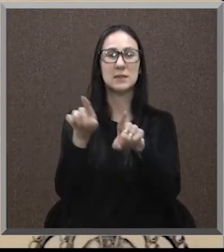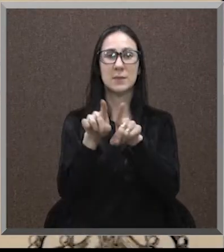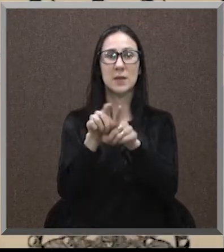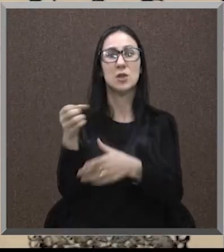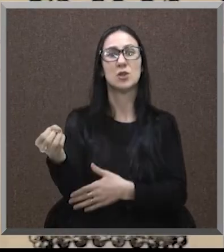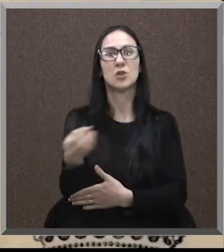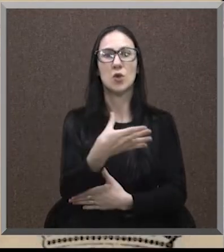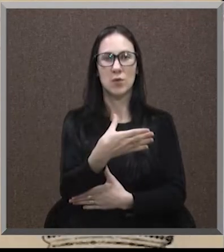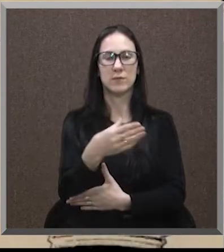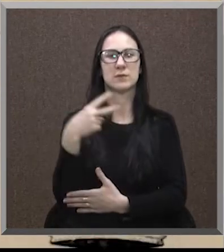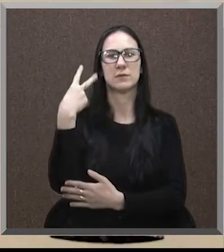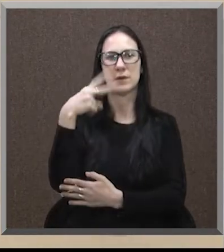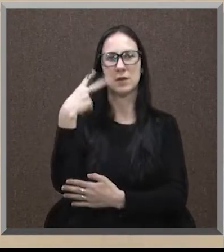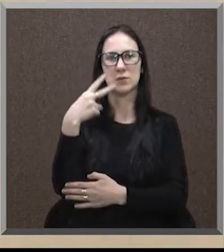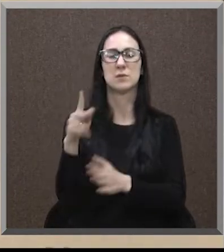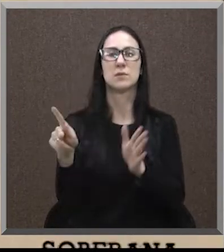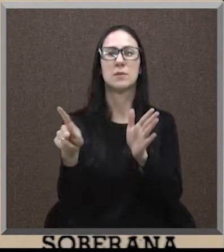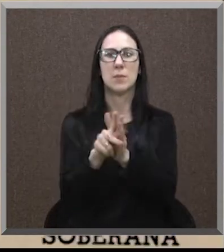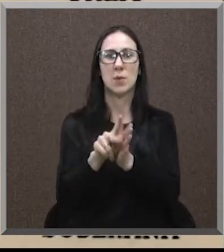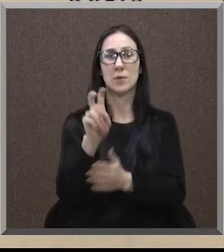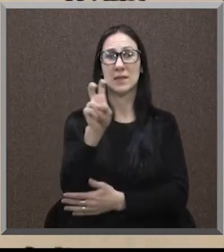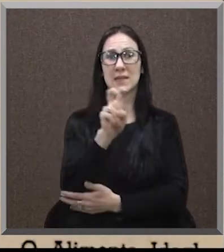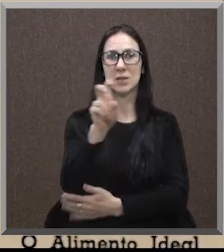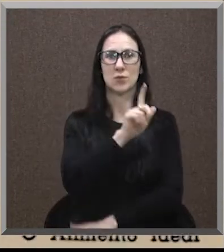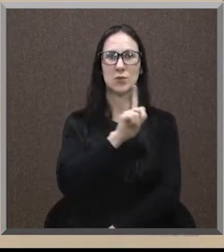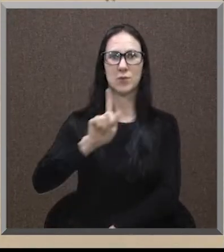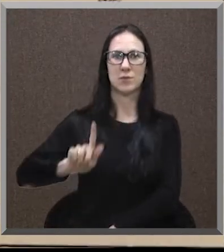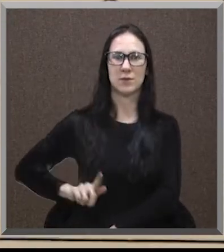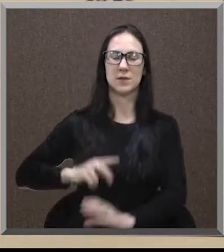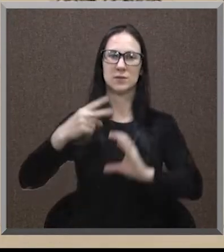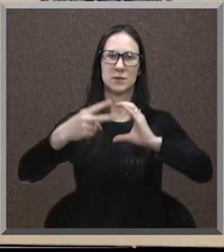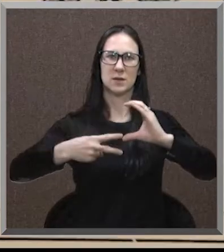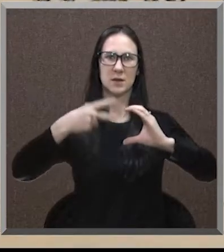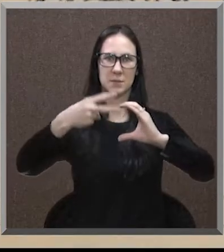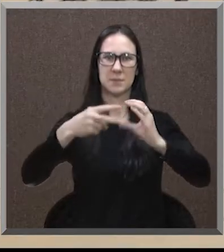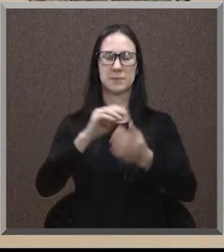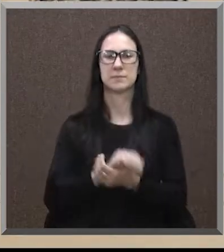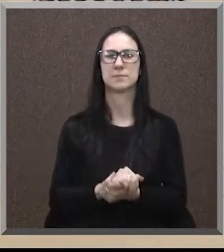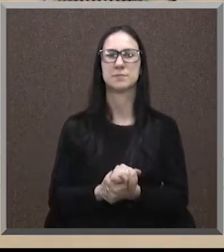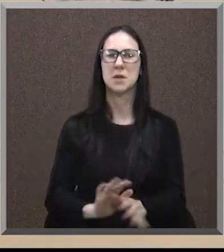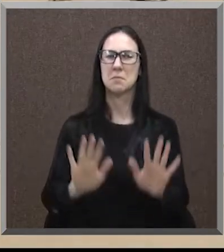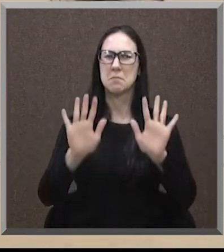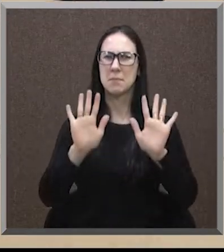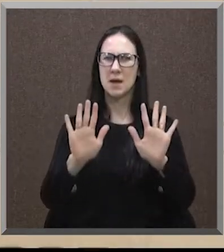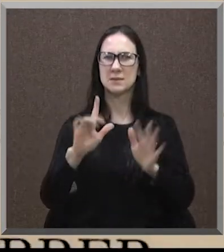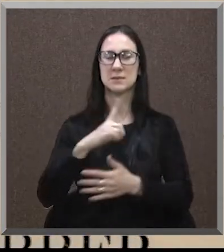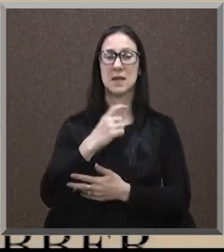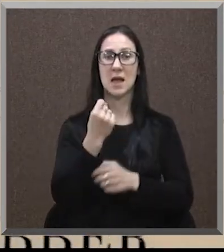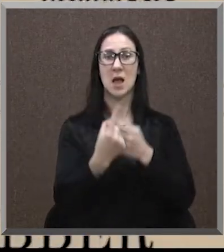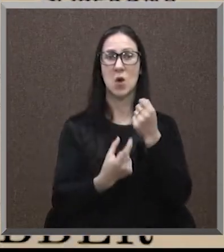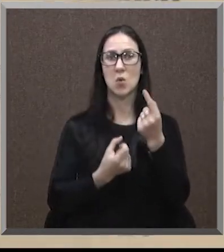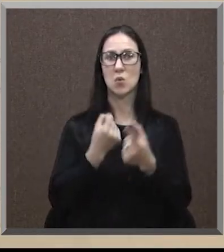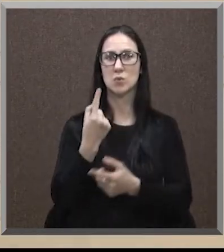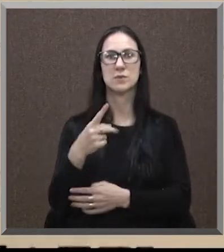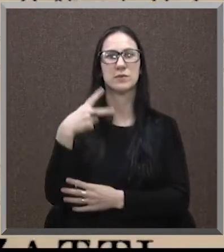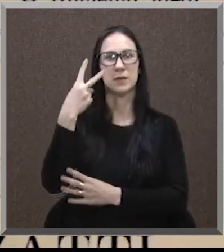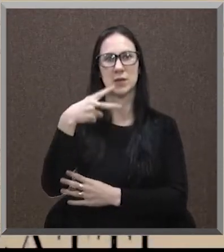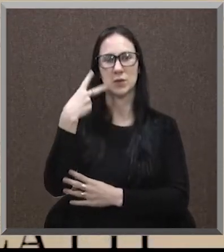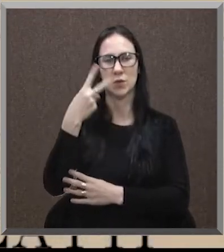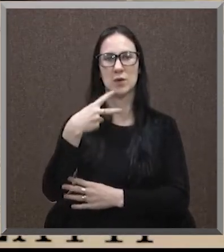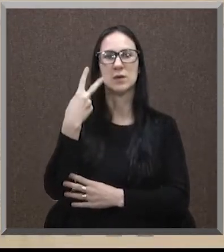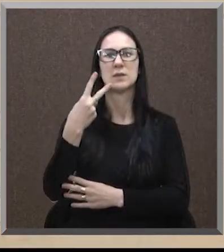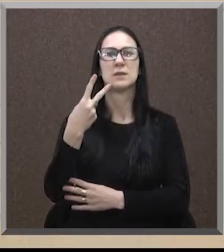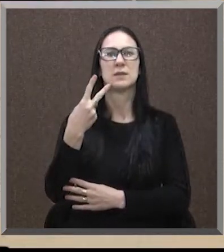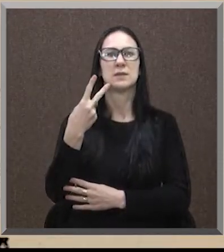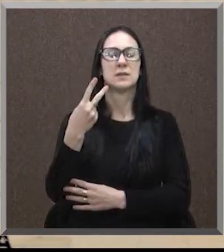novos vereadores que iriam compor a 5ª legislatura da Câmara. Porém, alguns desses parlamentares não chegariam a